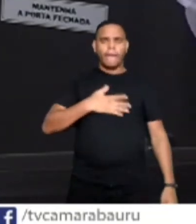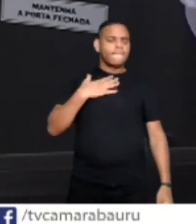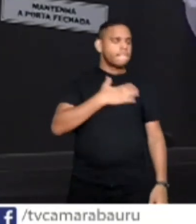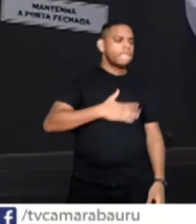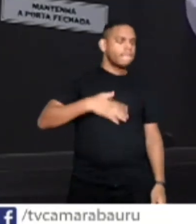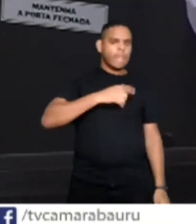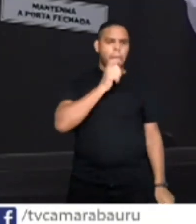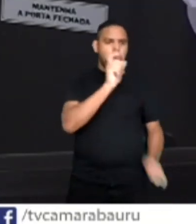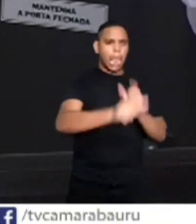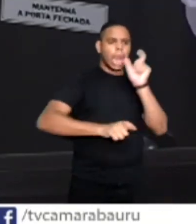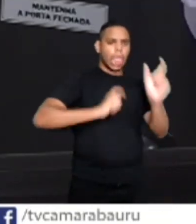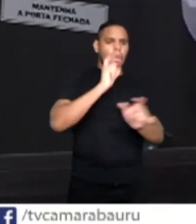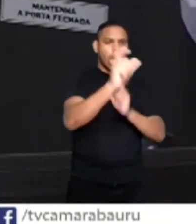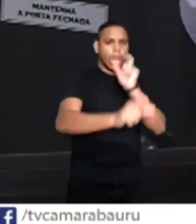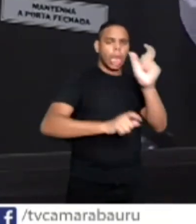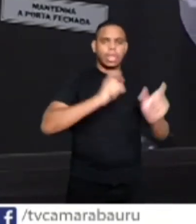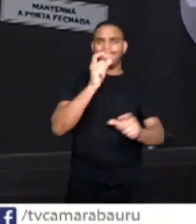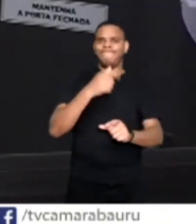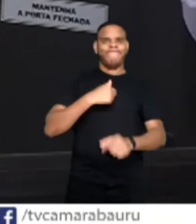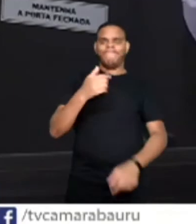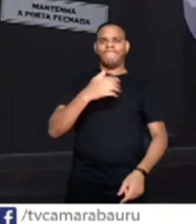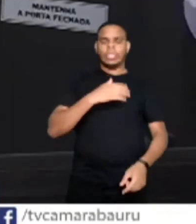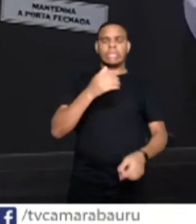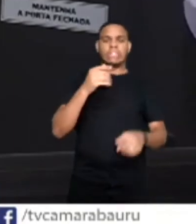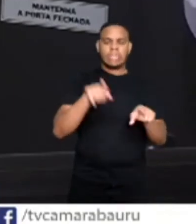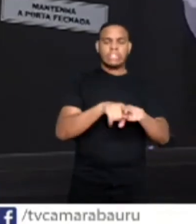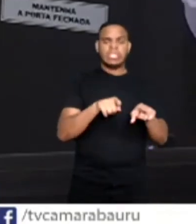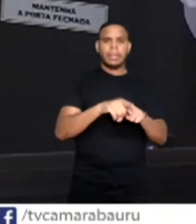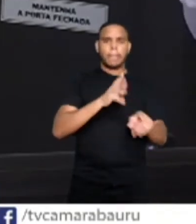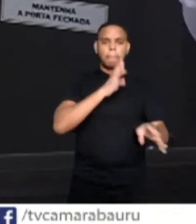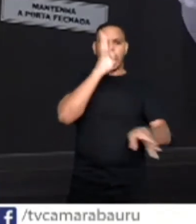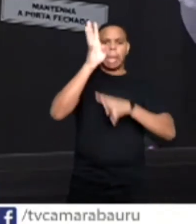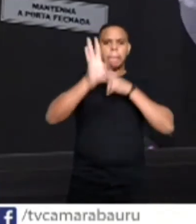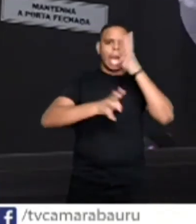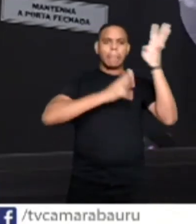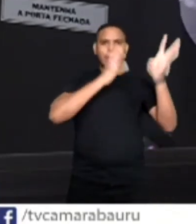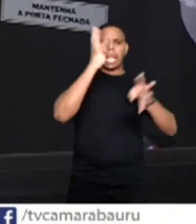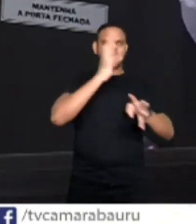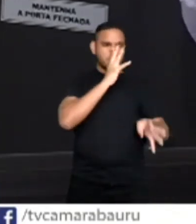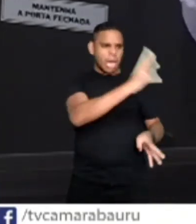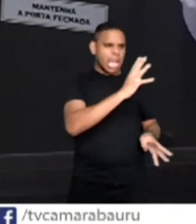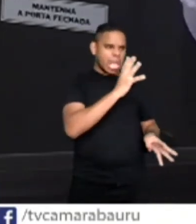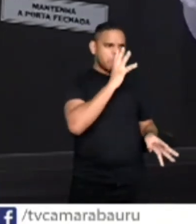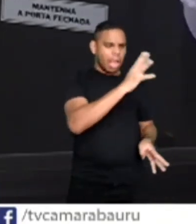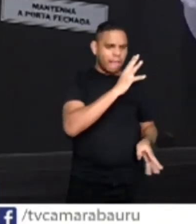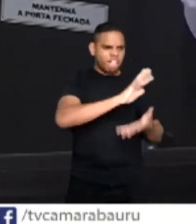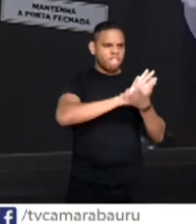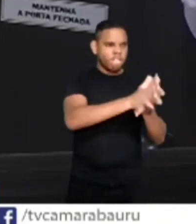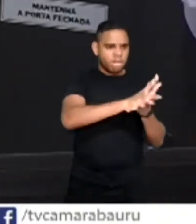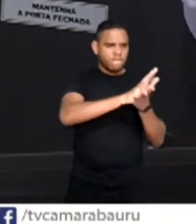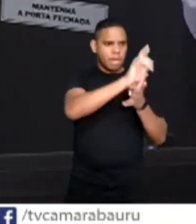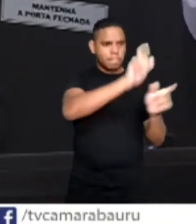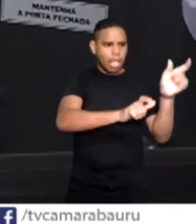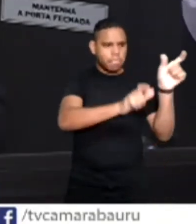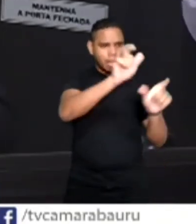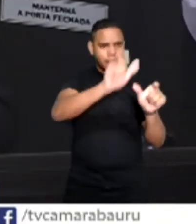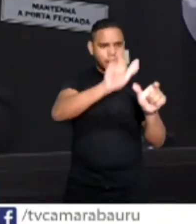para tentativas inconsequentes de destruir a reputação de quem trabalha